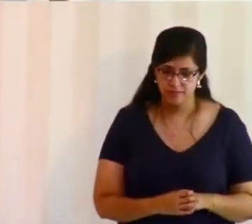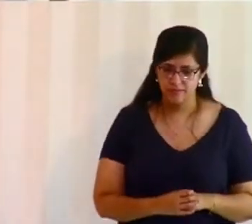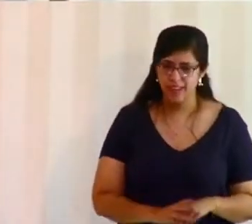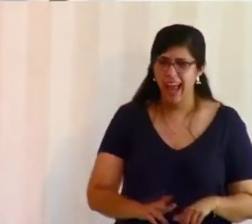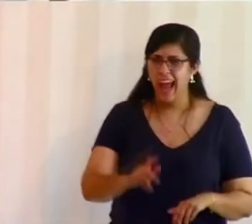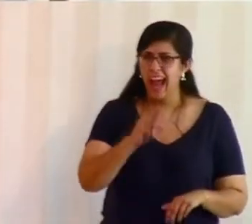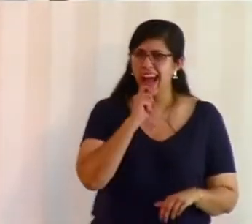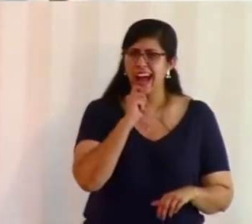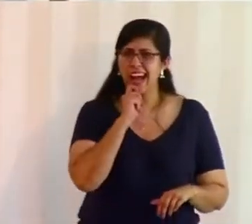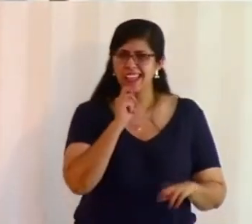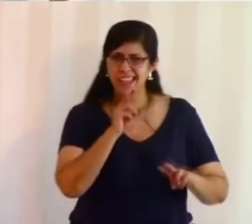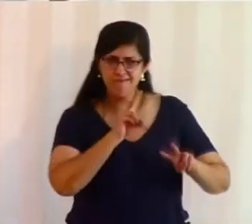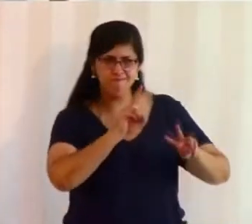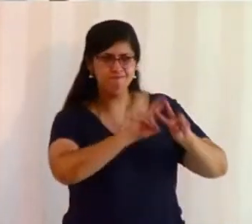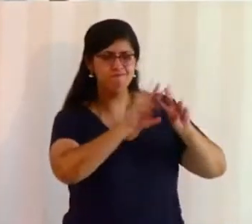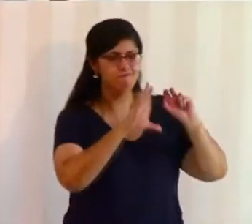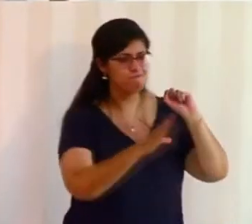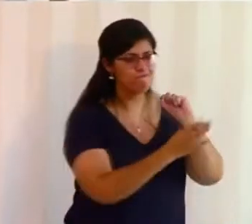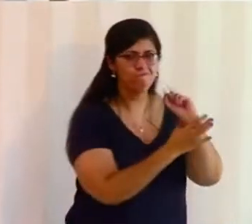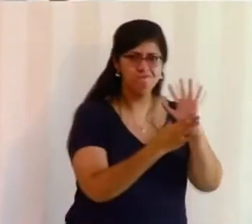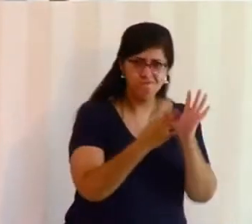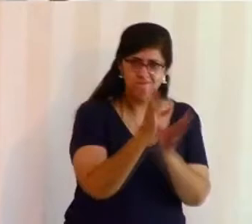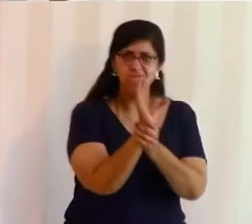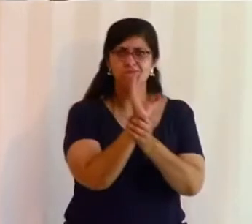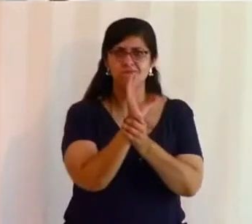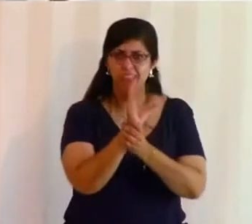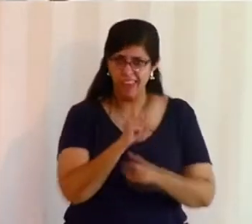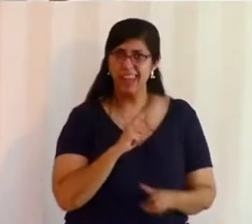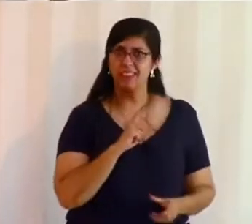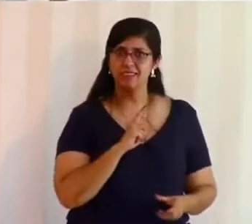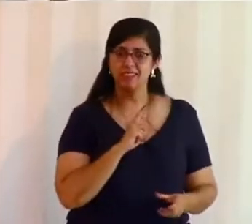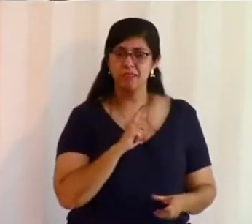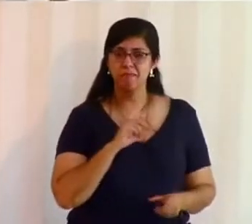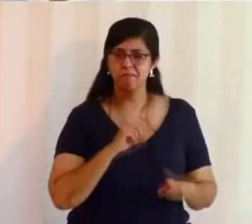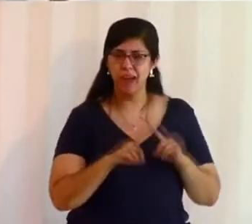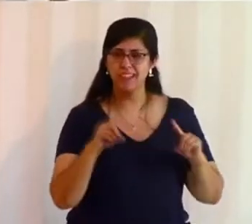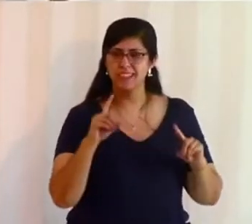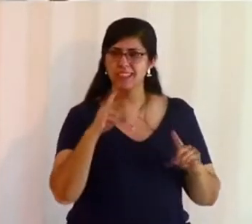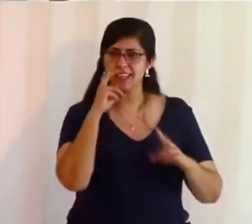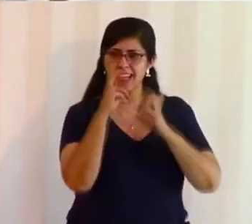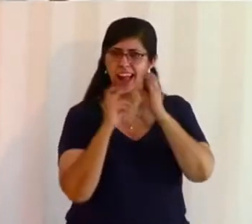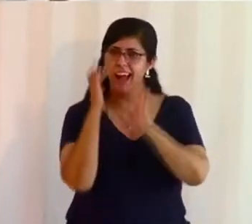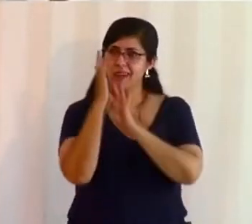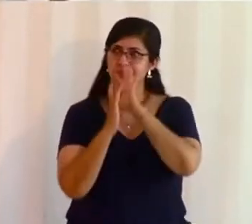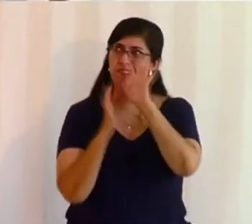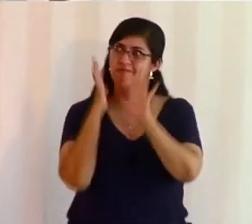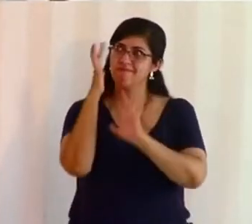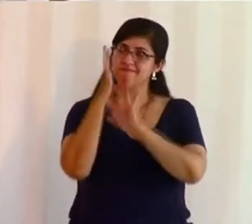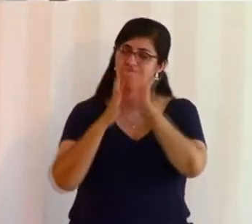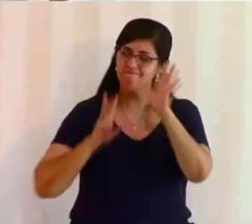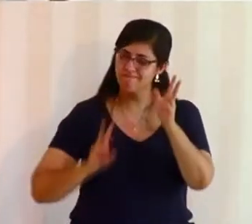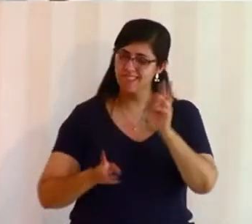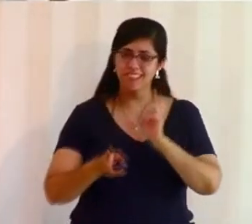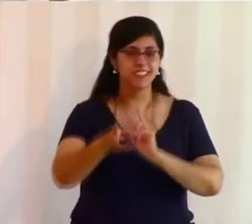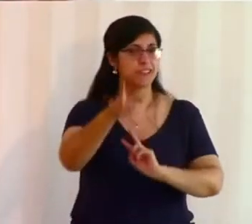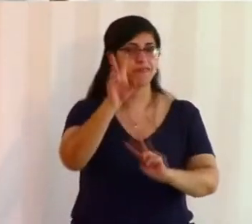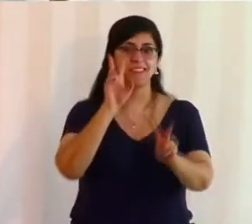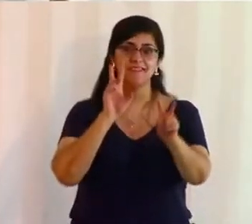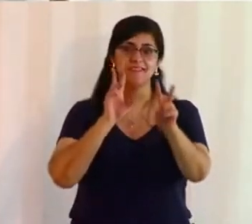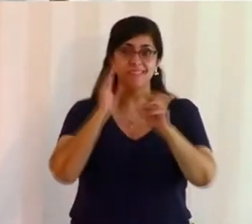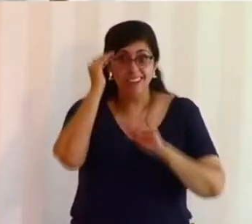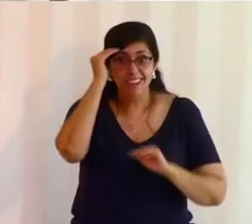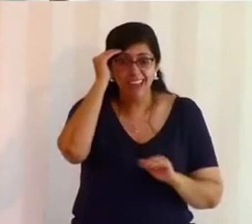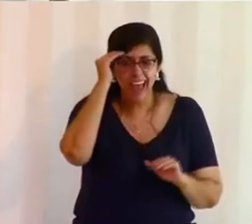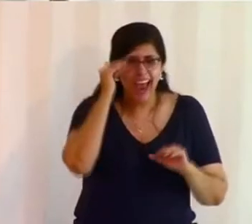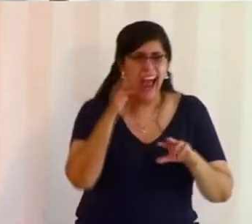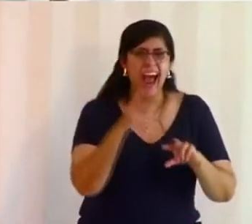ainda que as cadeias venham me prender, meus lábios não se fecharão. Ainda que